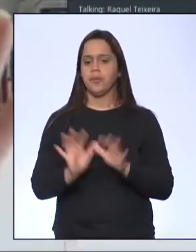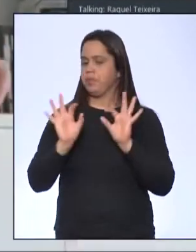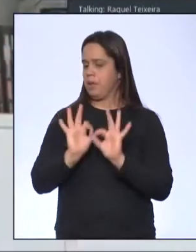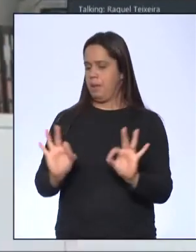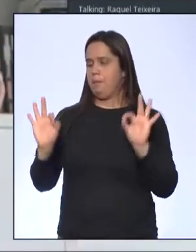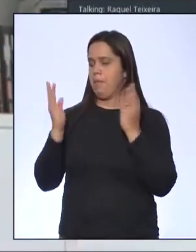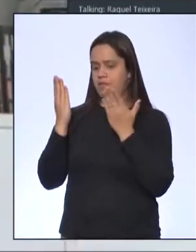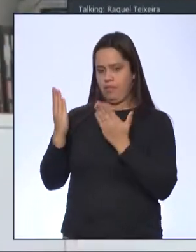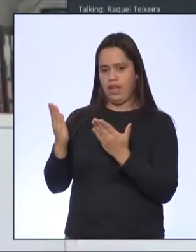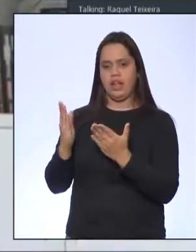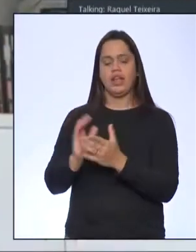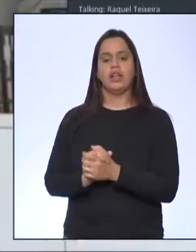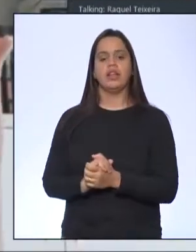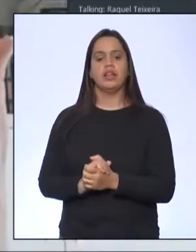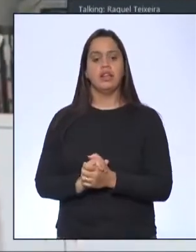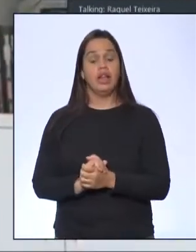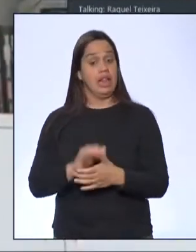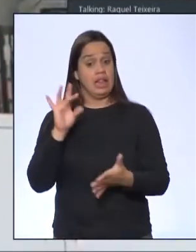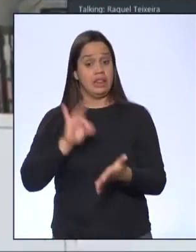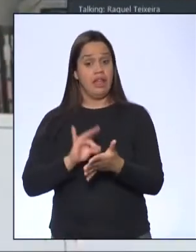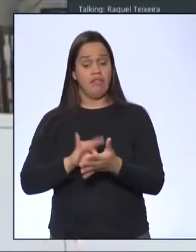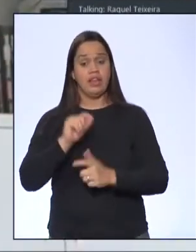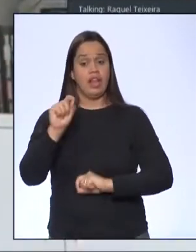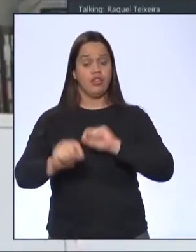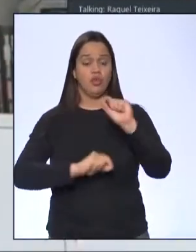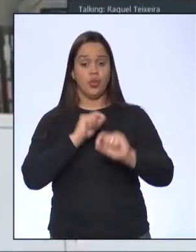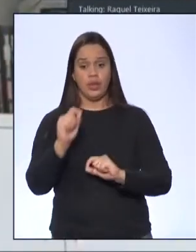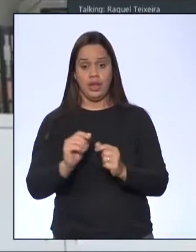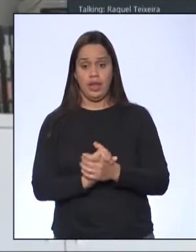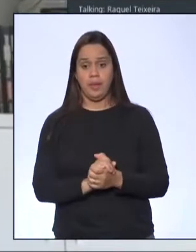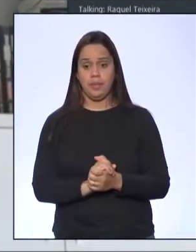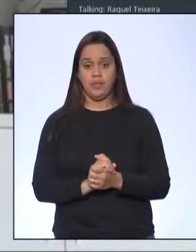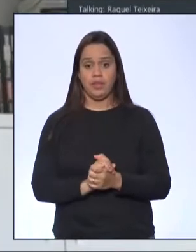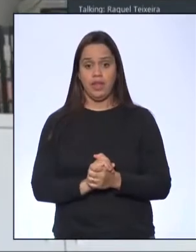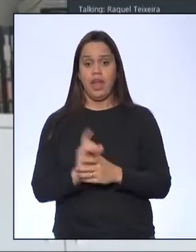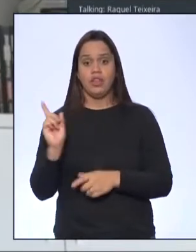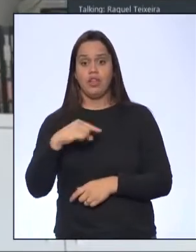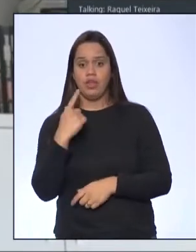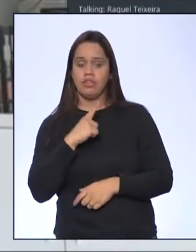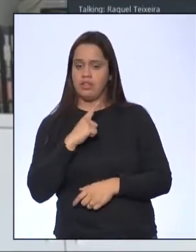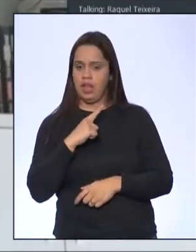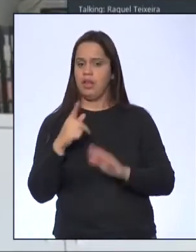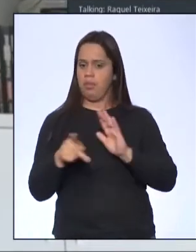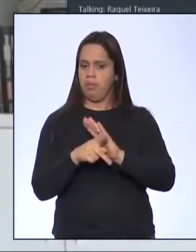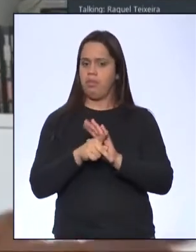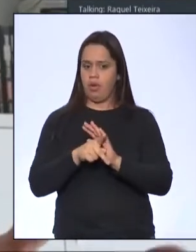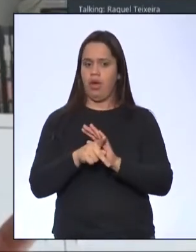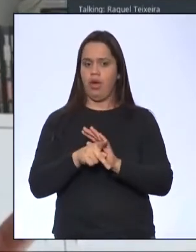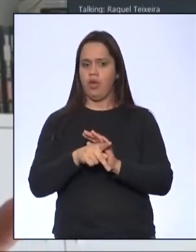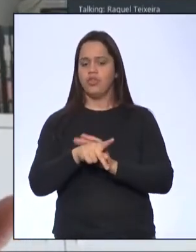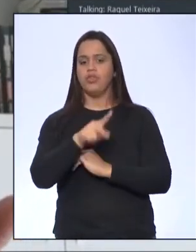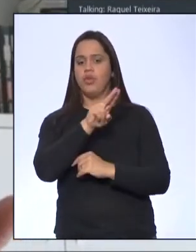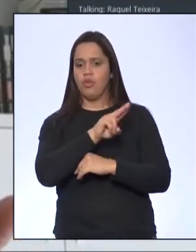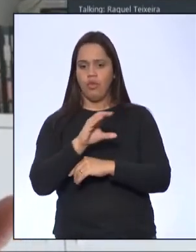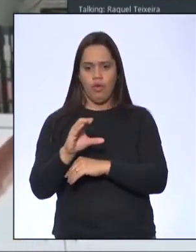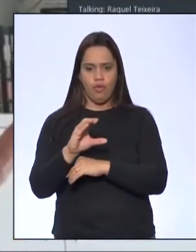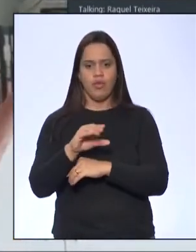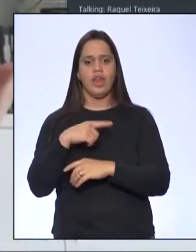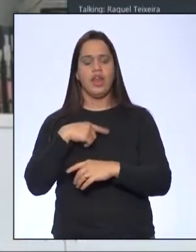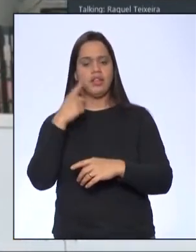Perfeito. Na verdade, a gente teve uma conferência. Eu tenho certeza que quem está